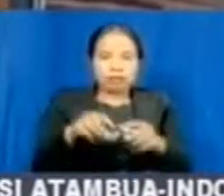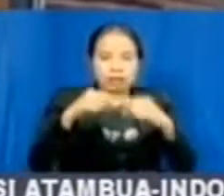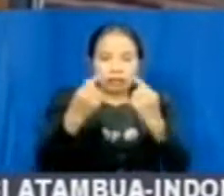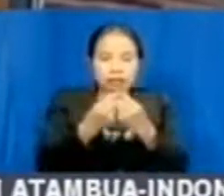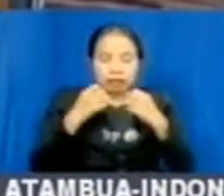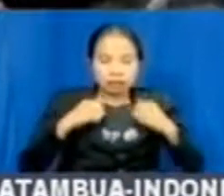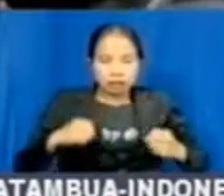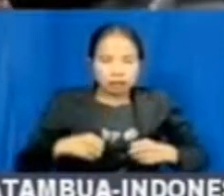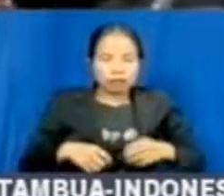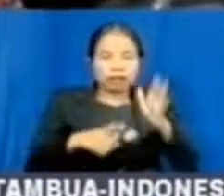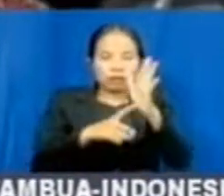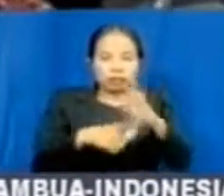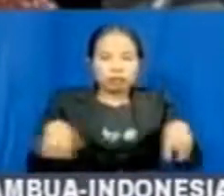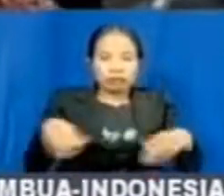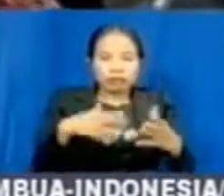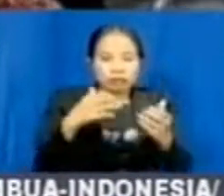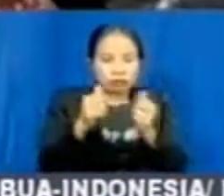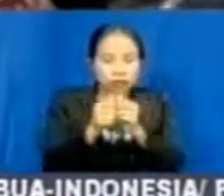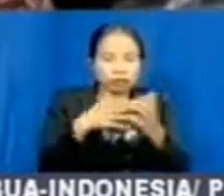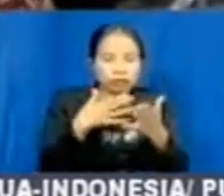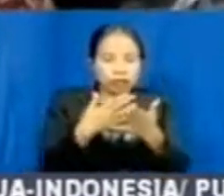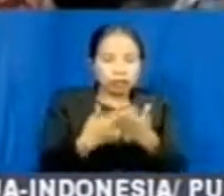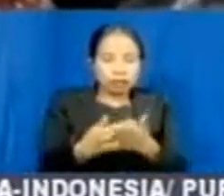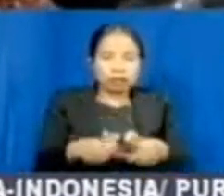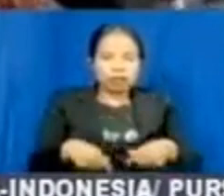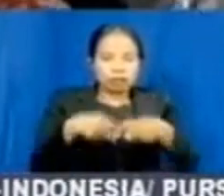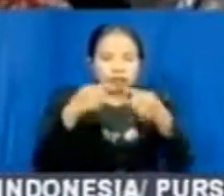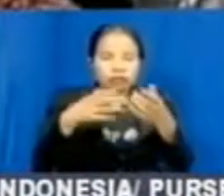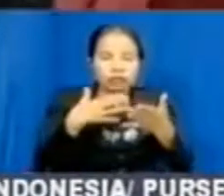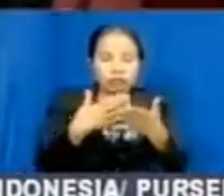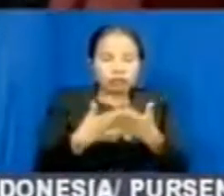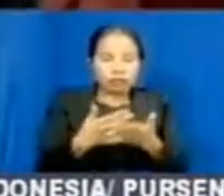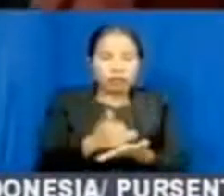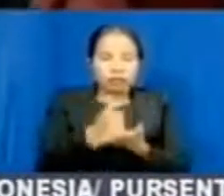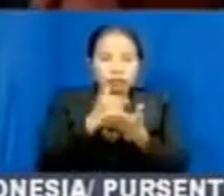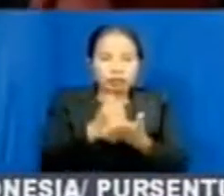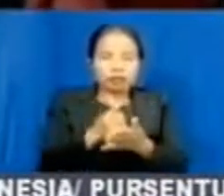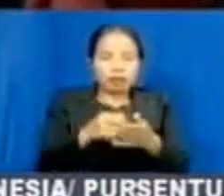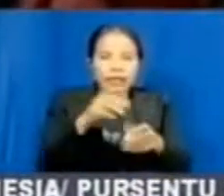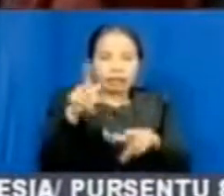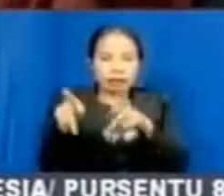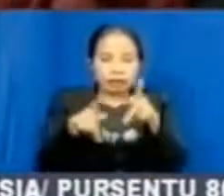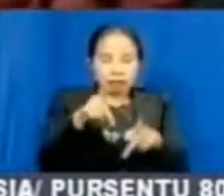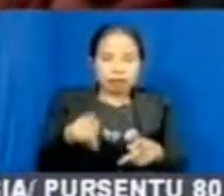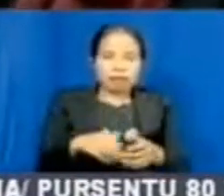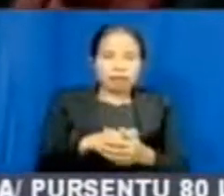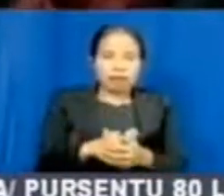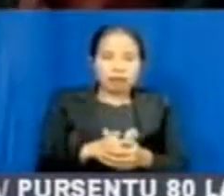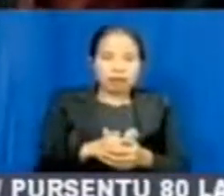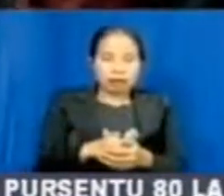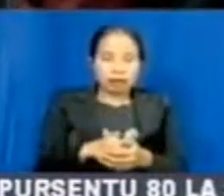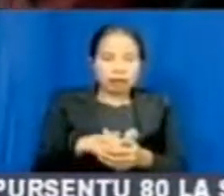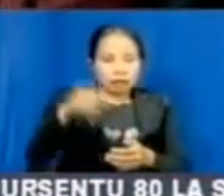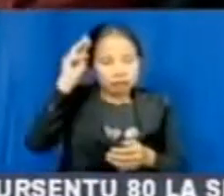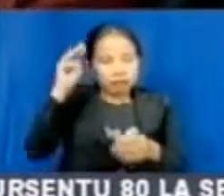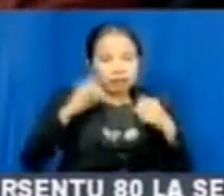Sira, a tu hatudo vontade de serviço ao máximo, onde for satisfação para o público. Odete Freitas Belo